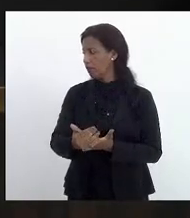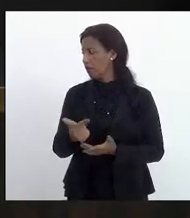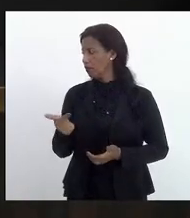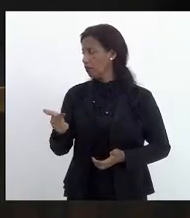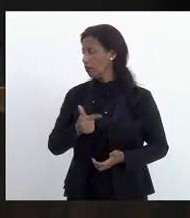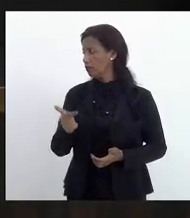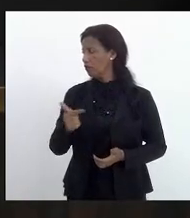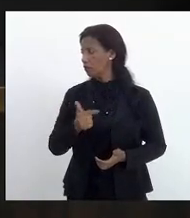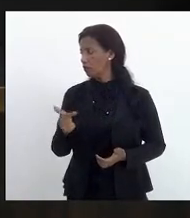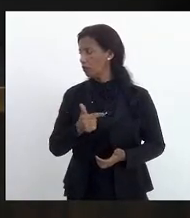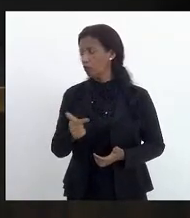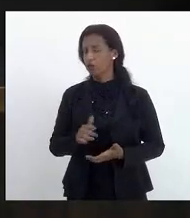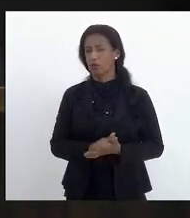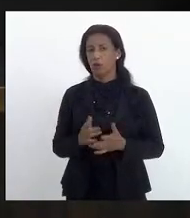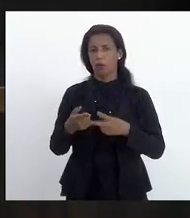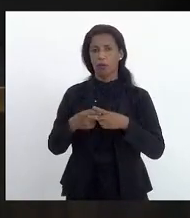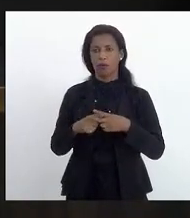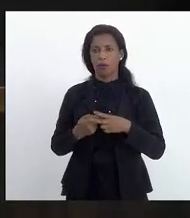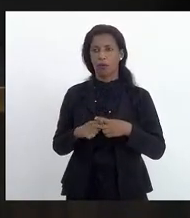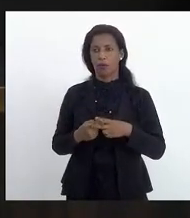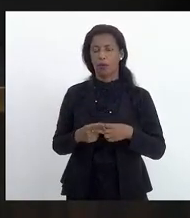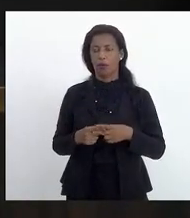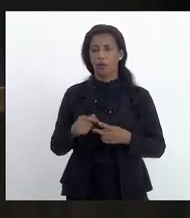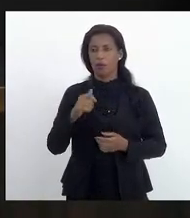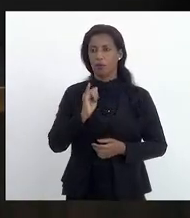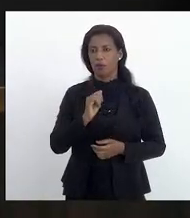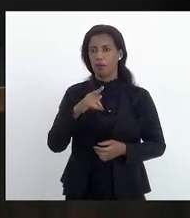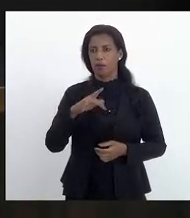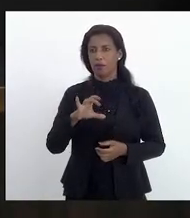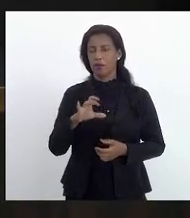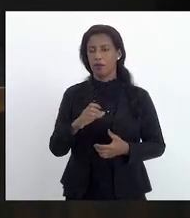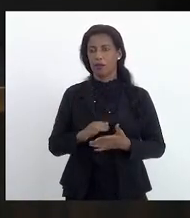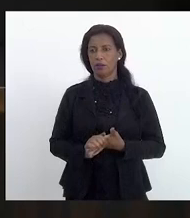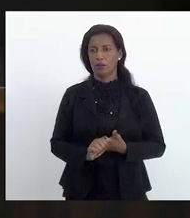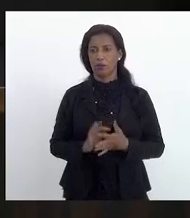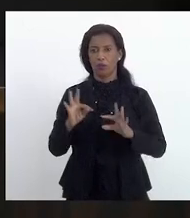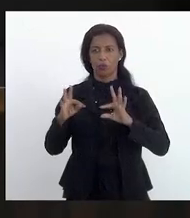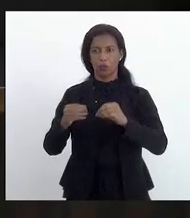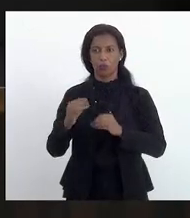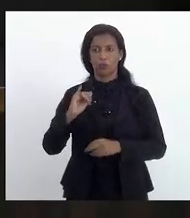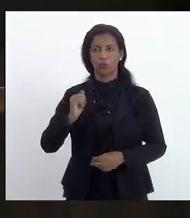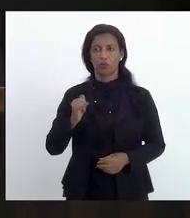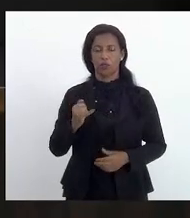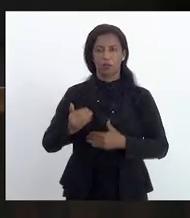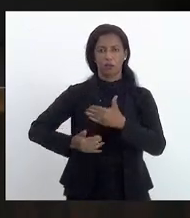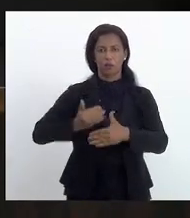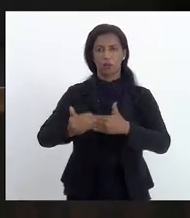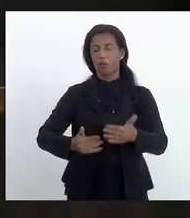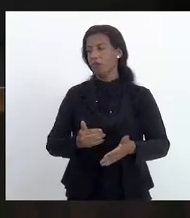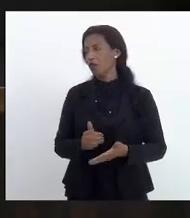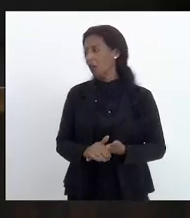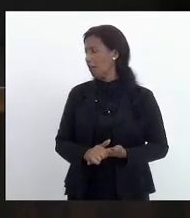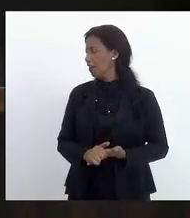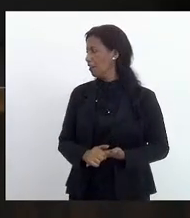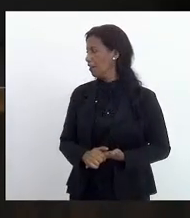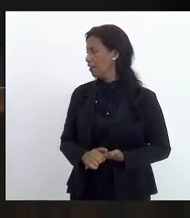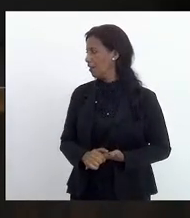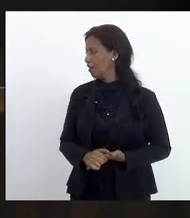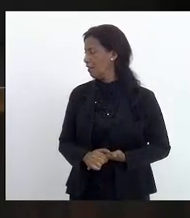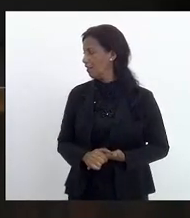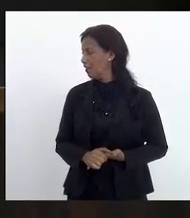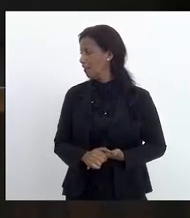22, correção do IPCA todo janeiro seguinte. Então, os 12 meses de